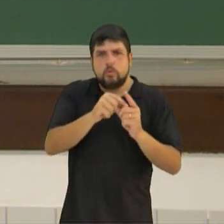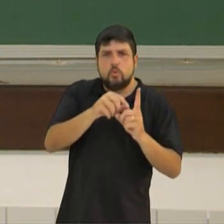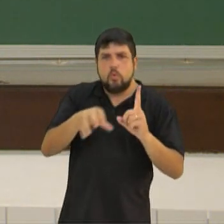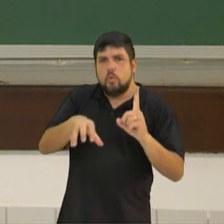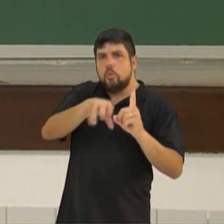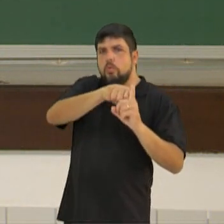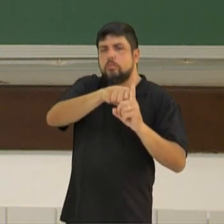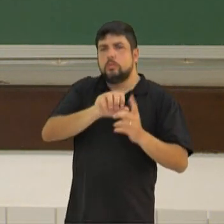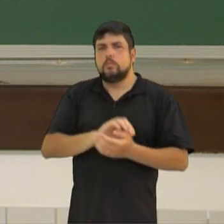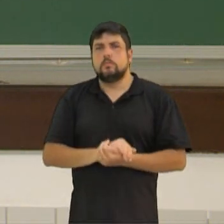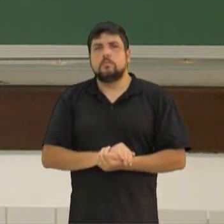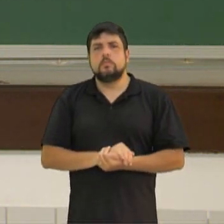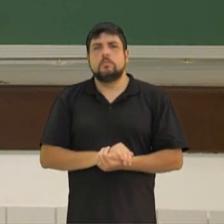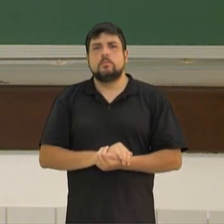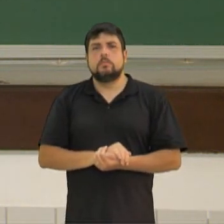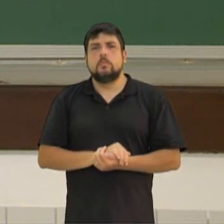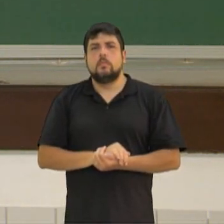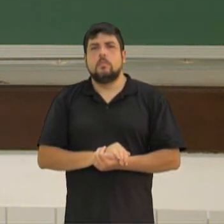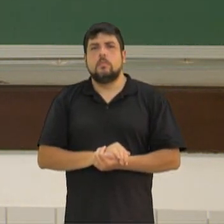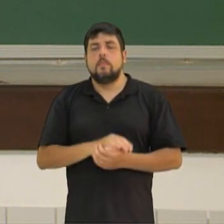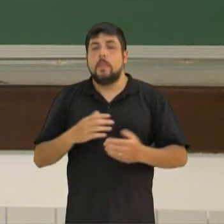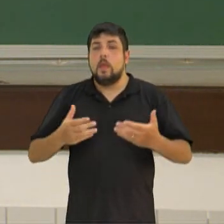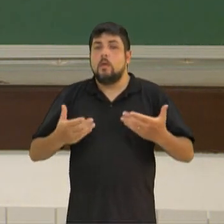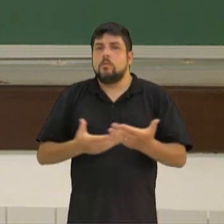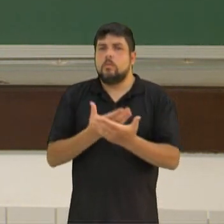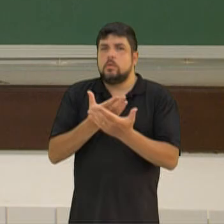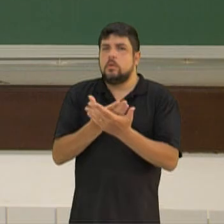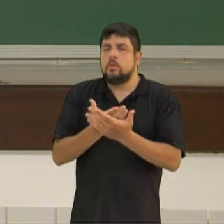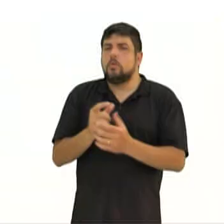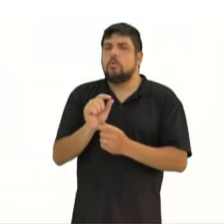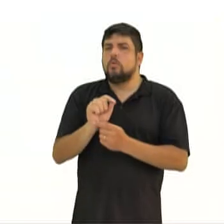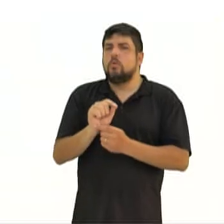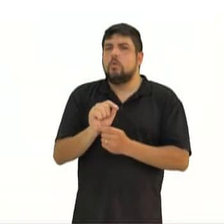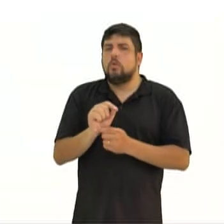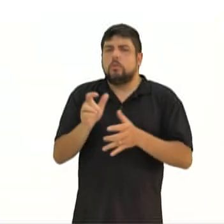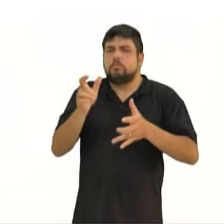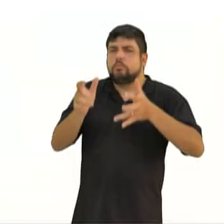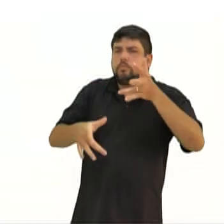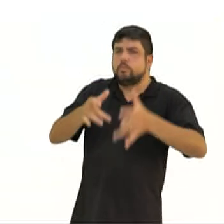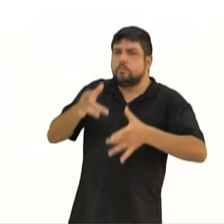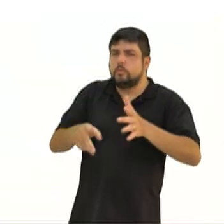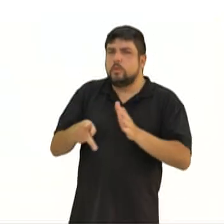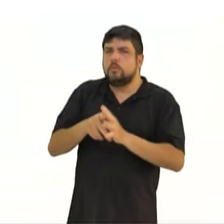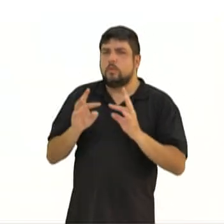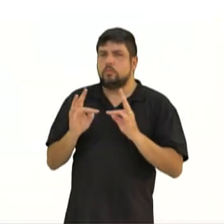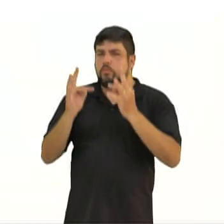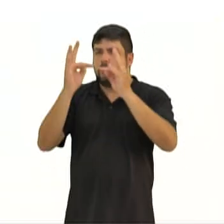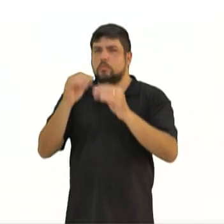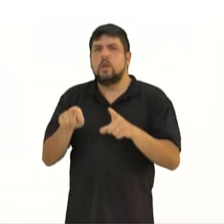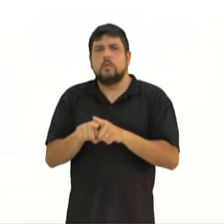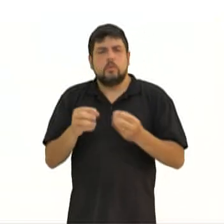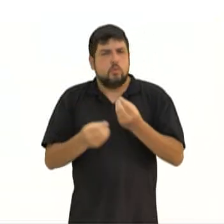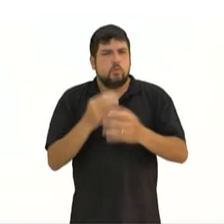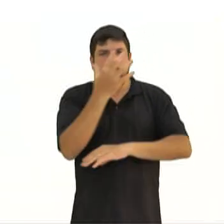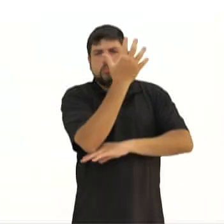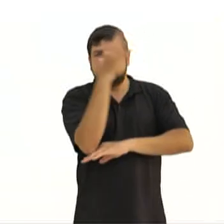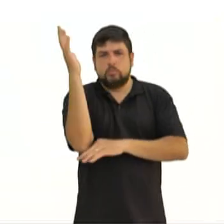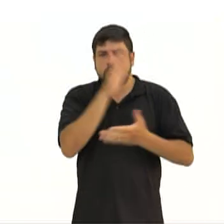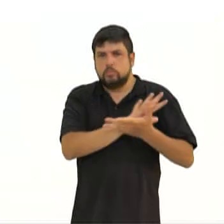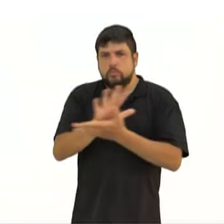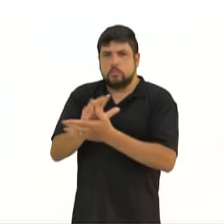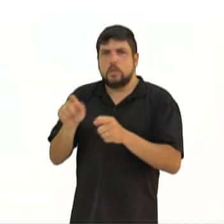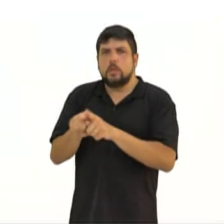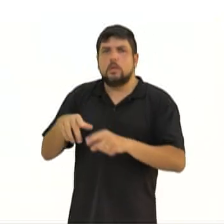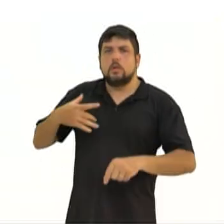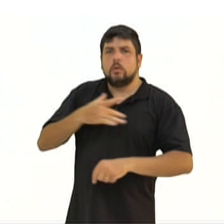certo? Na aula de hoje, vamos falar um pouquinho sobre lixo eletrônico, sobre os danos que ele causa ao meio ambiente, os danos à